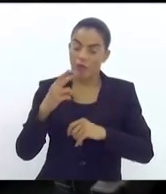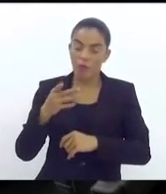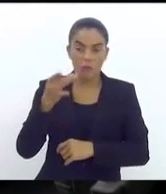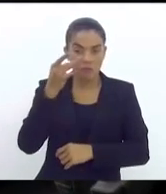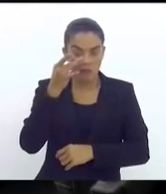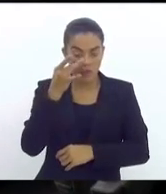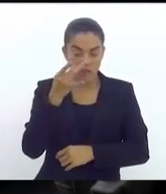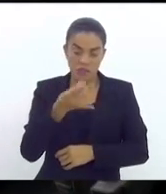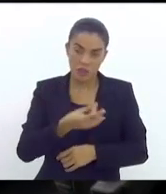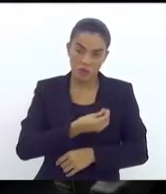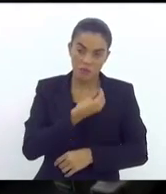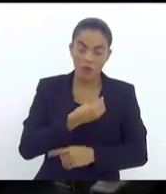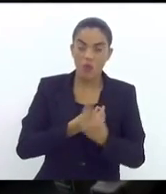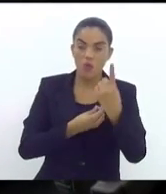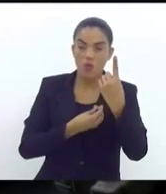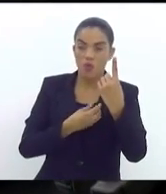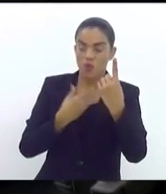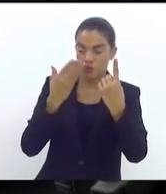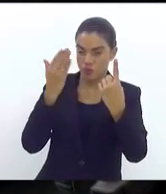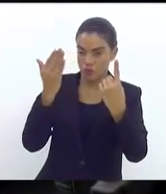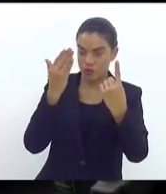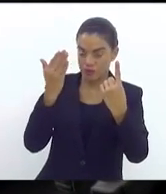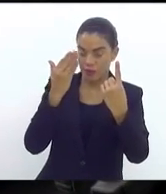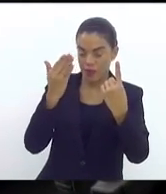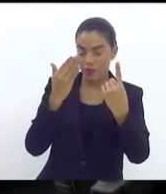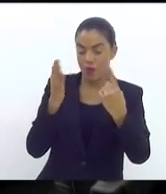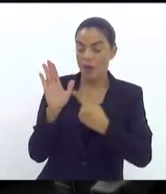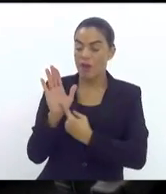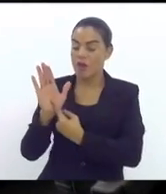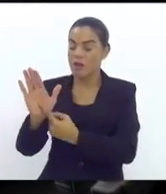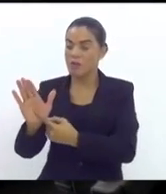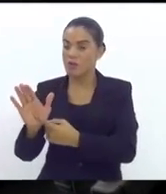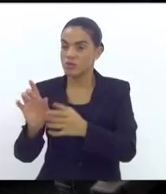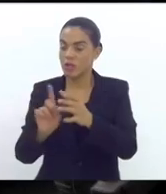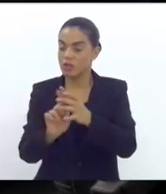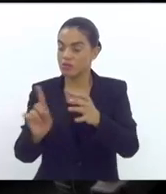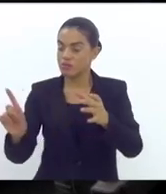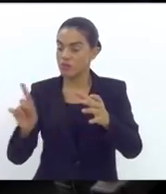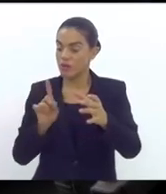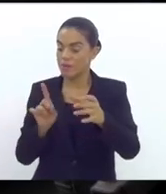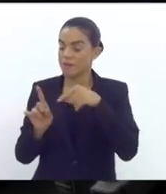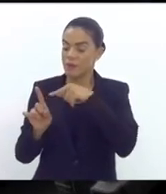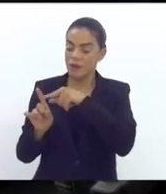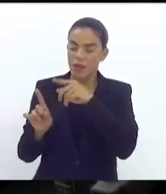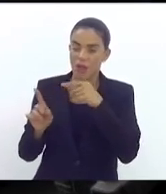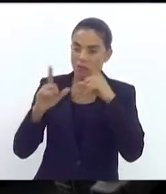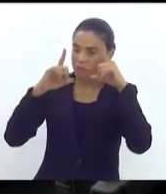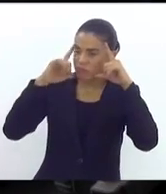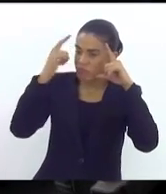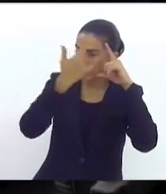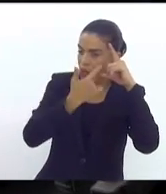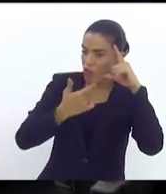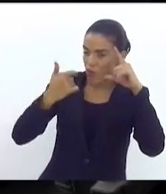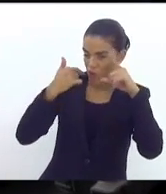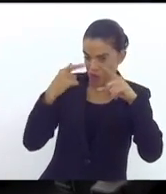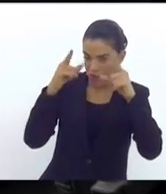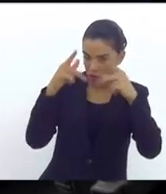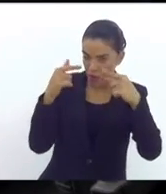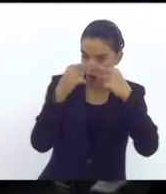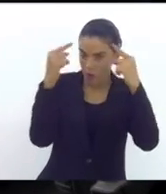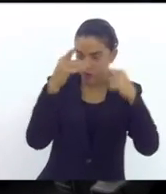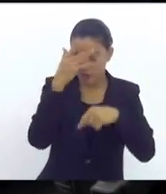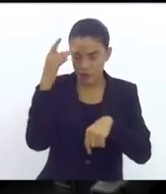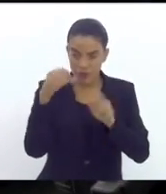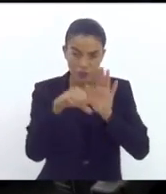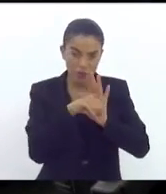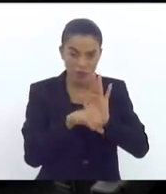qual um único suspeito é apresentado isoladamente para que a testemunha indique se este rosto corresponde ao autor do crime. Portanto, é essa